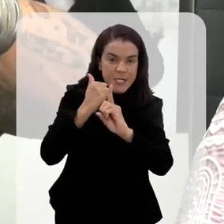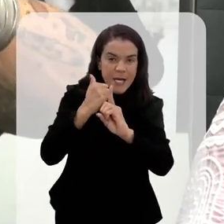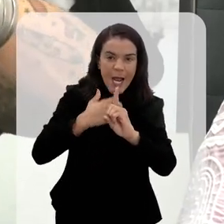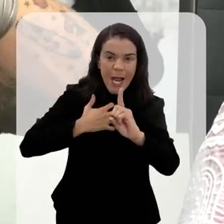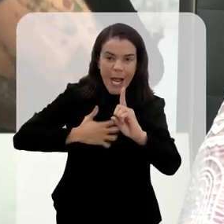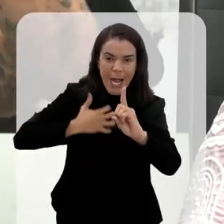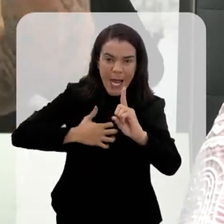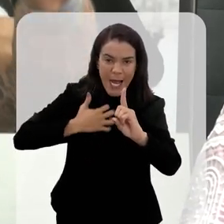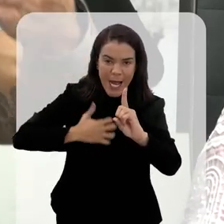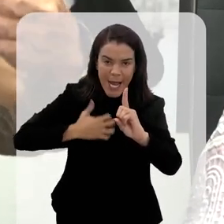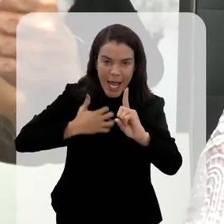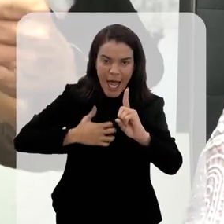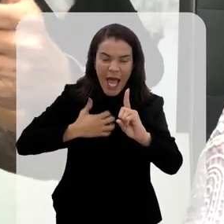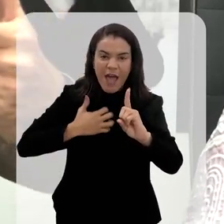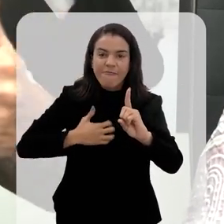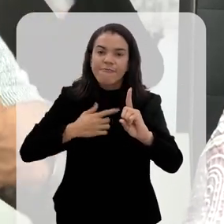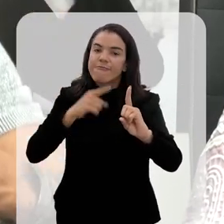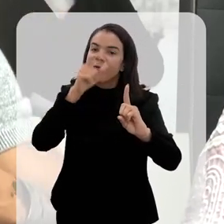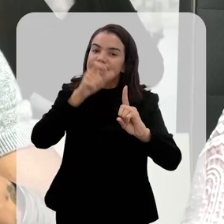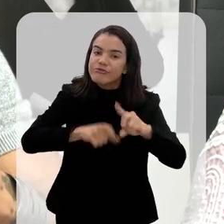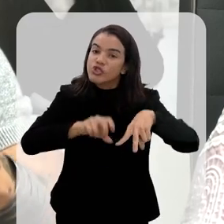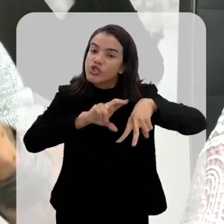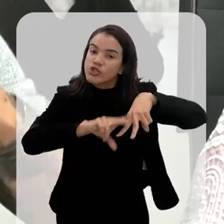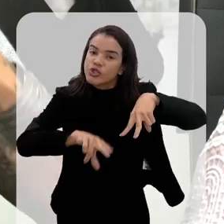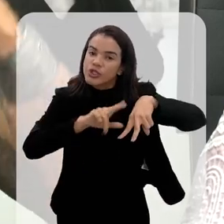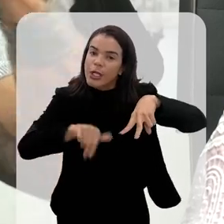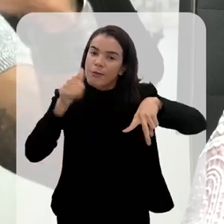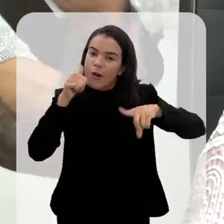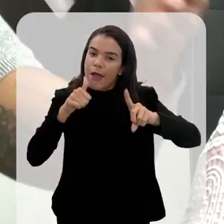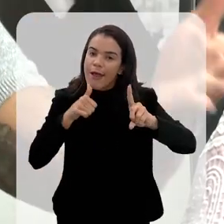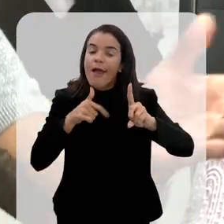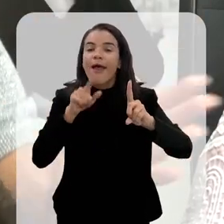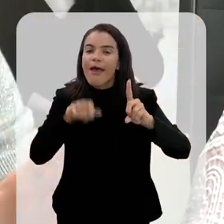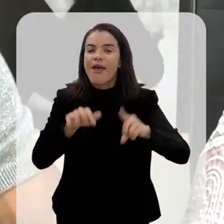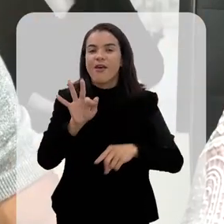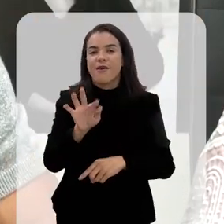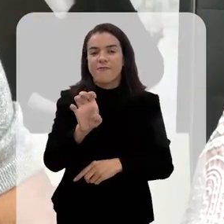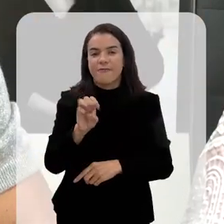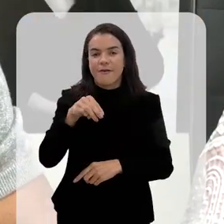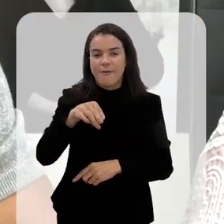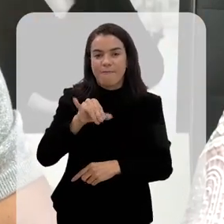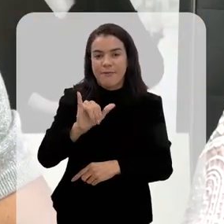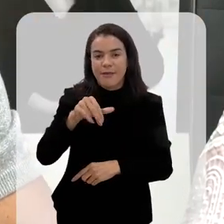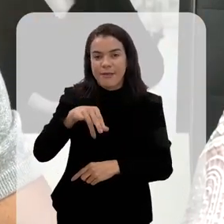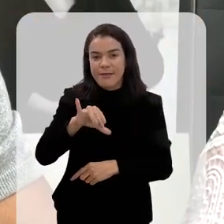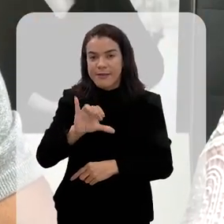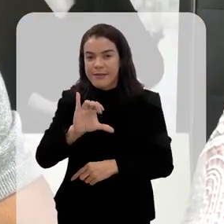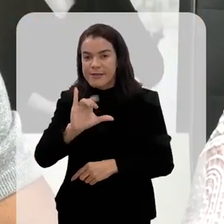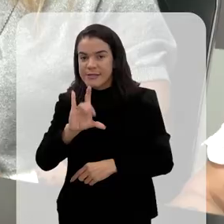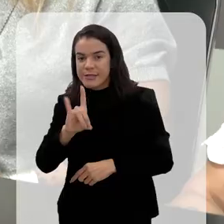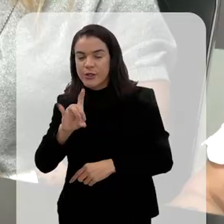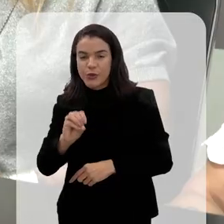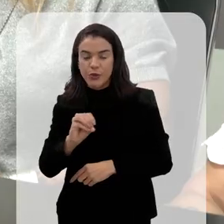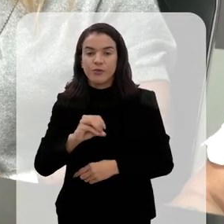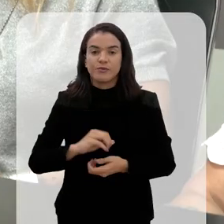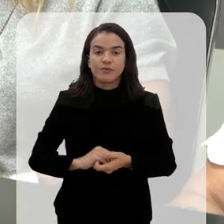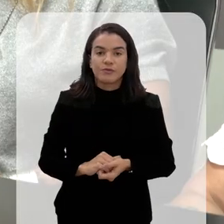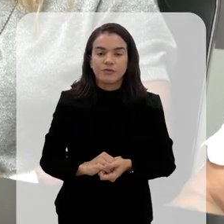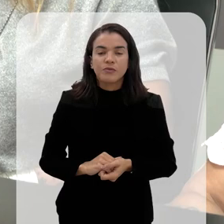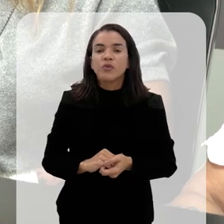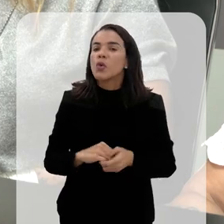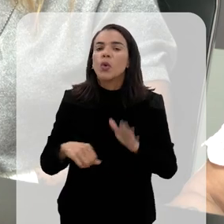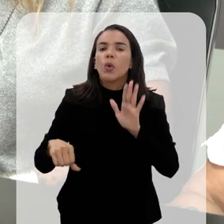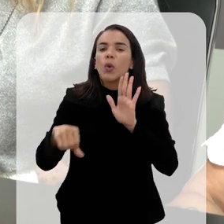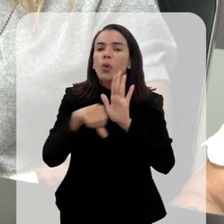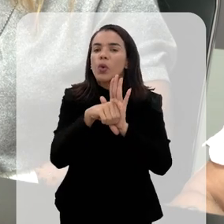tem raiva do sexo feminino, ele está cometendo um crime de feminicídio. Perfeito. Quando